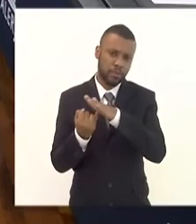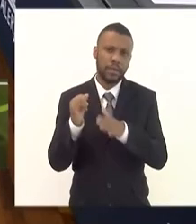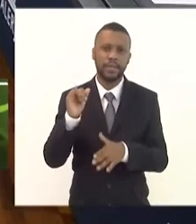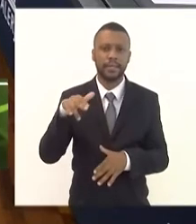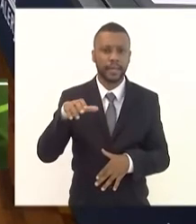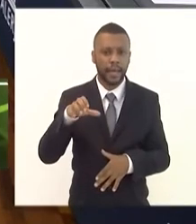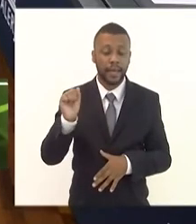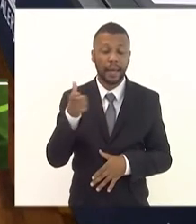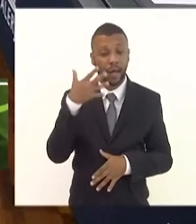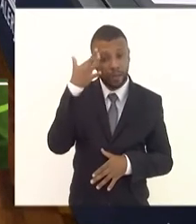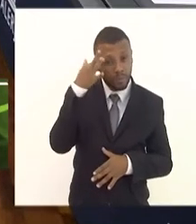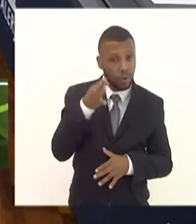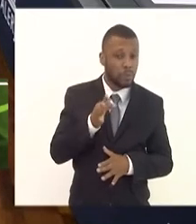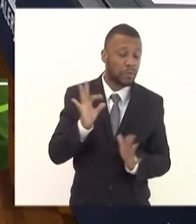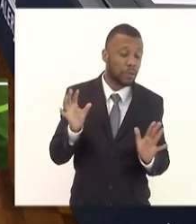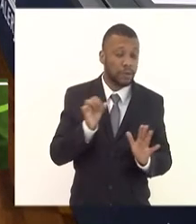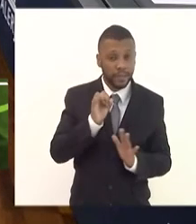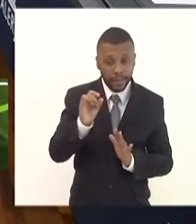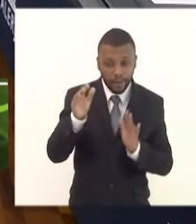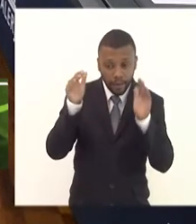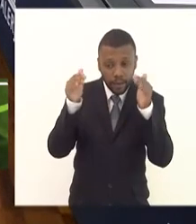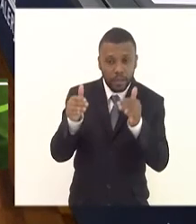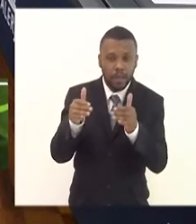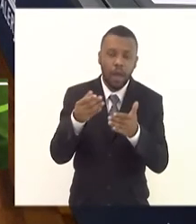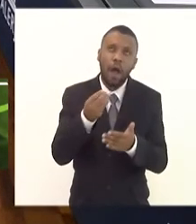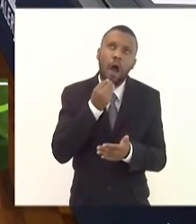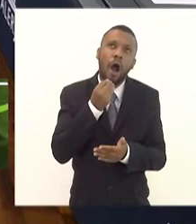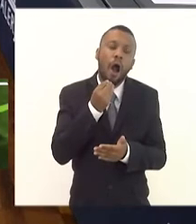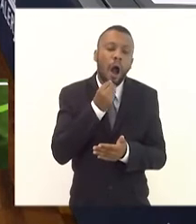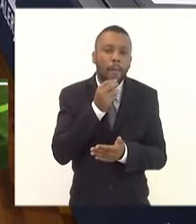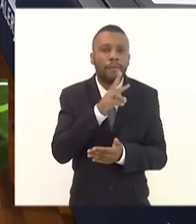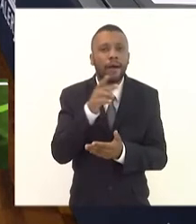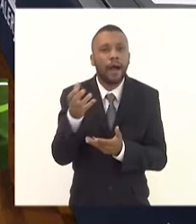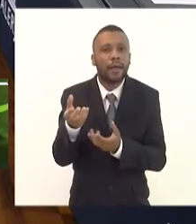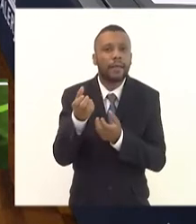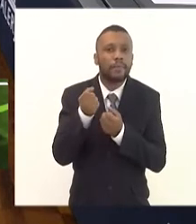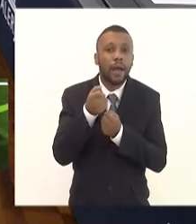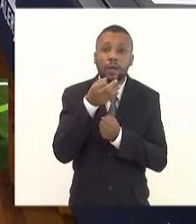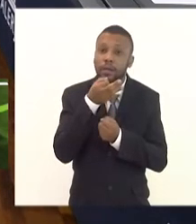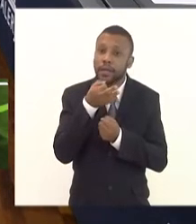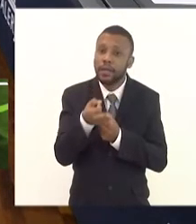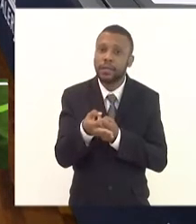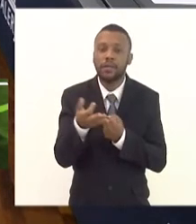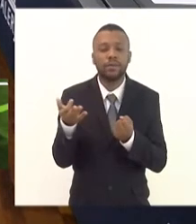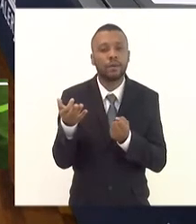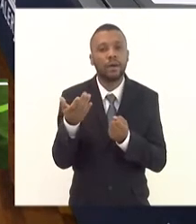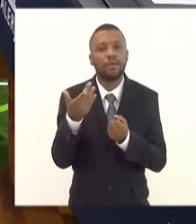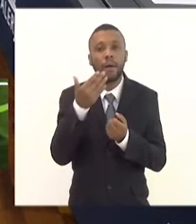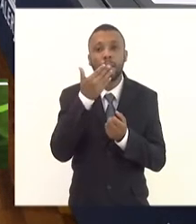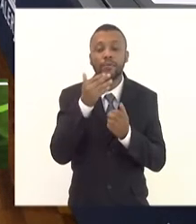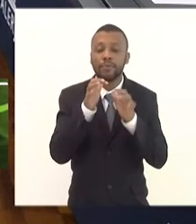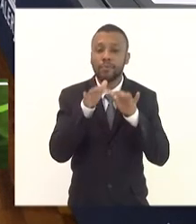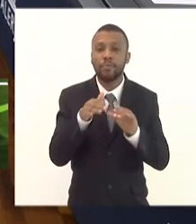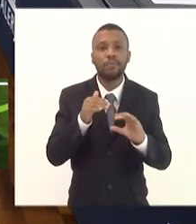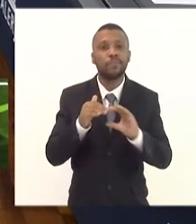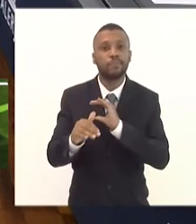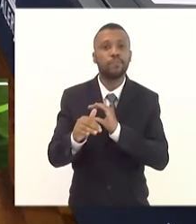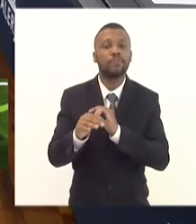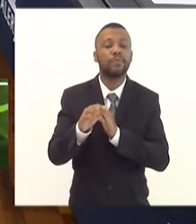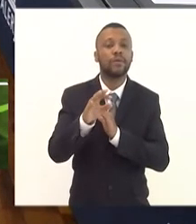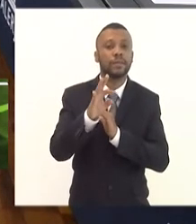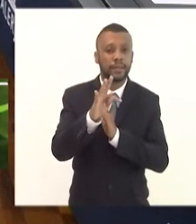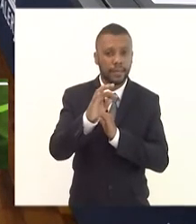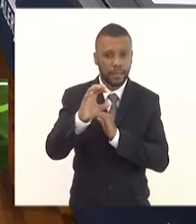assim, evidentemente vai receber a nossa crítica, encaminhamento ao Tribunal de Contas, porque está se